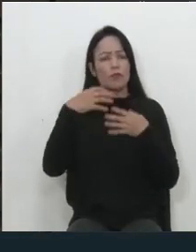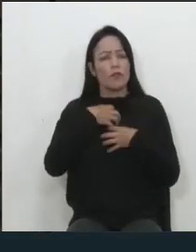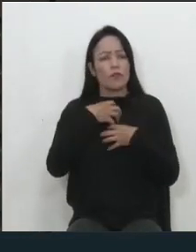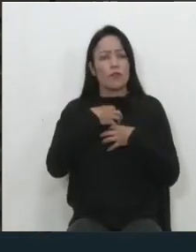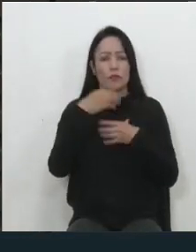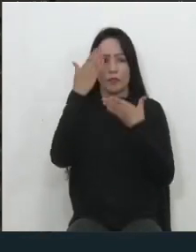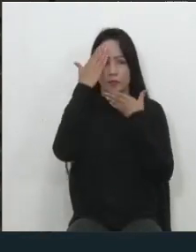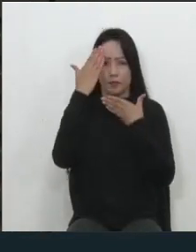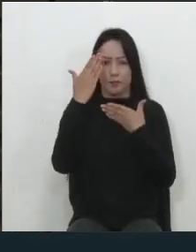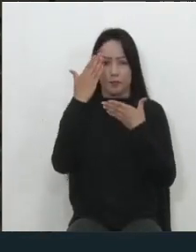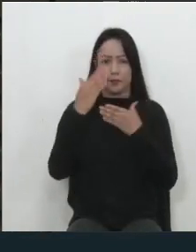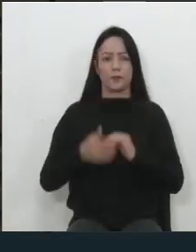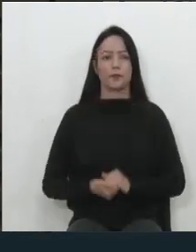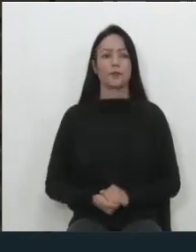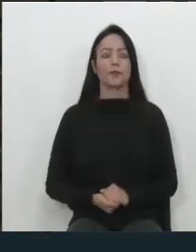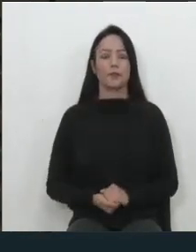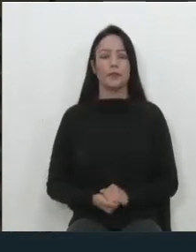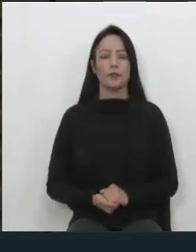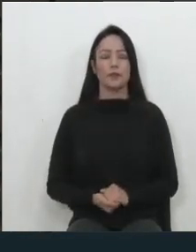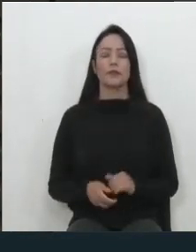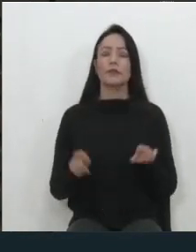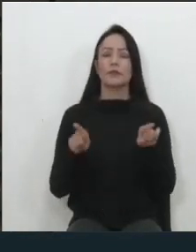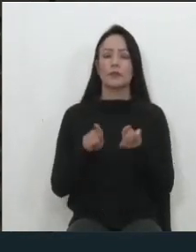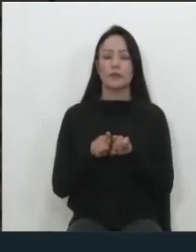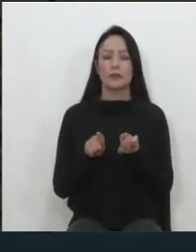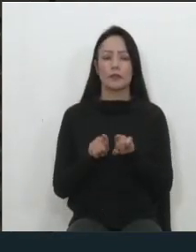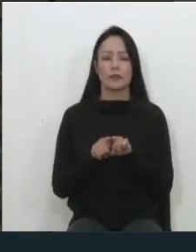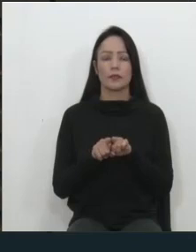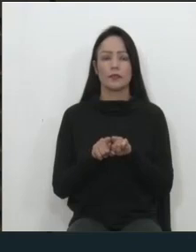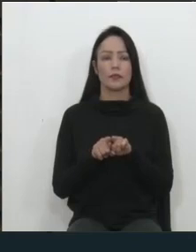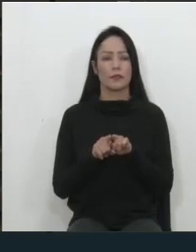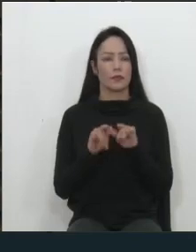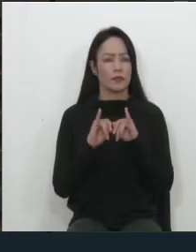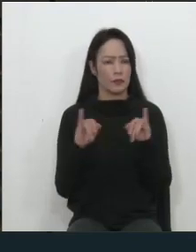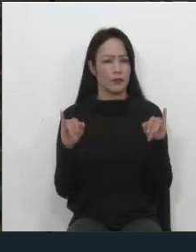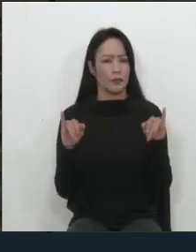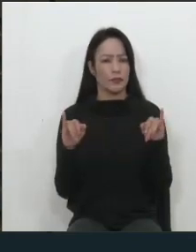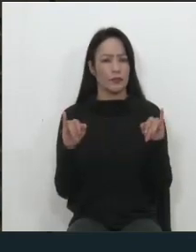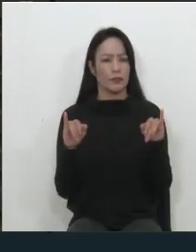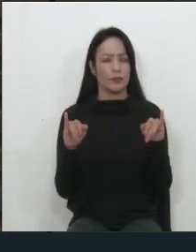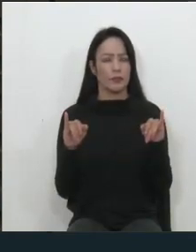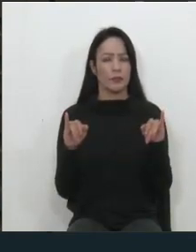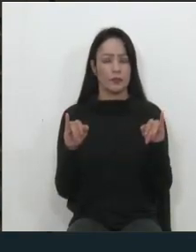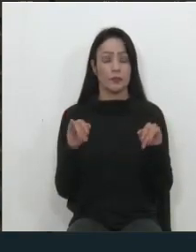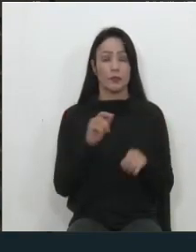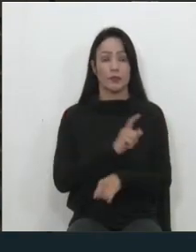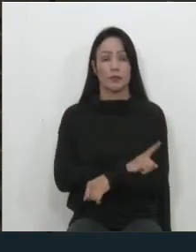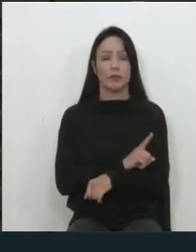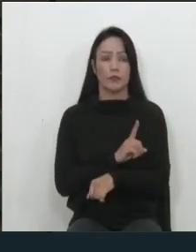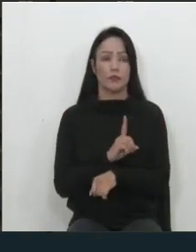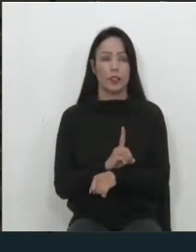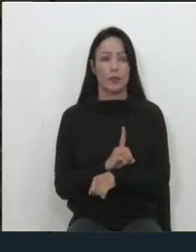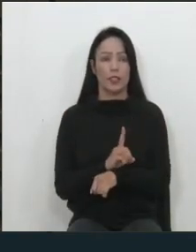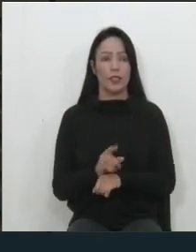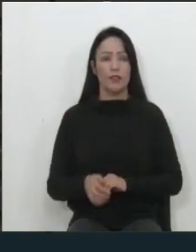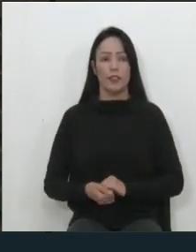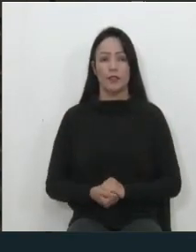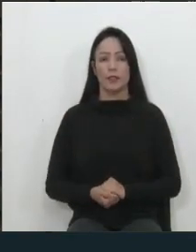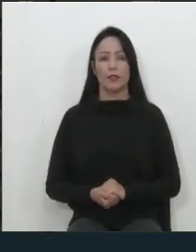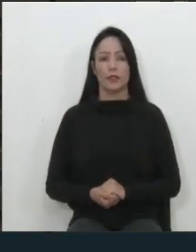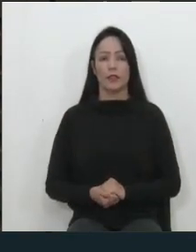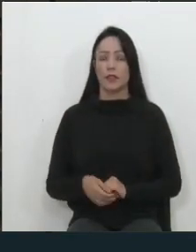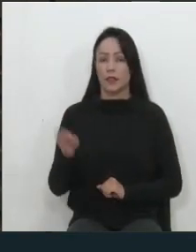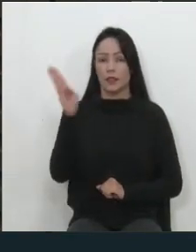vocês. E também quero deixar registrado que a Assembleia de Deus aqui no Brasil